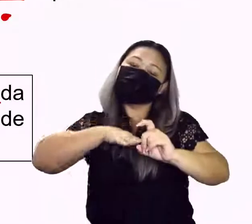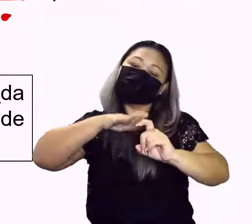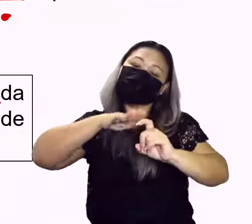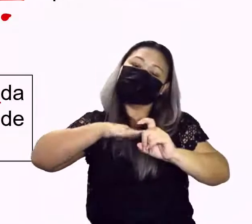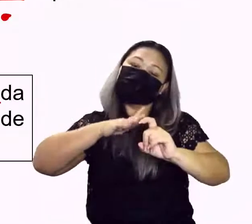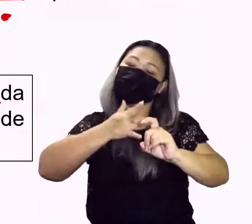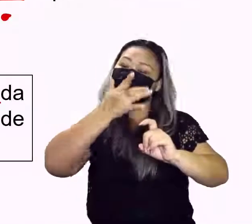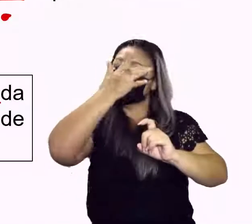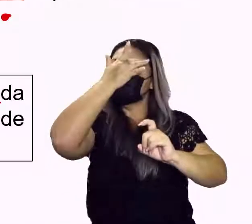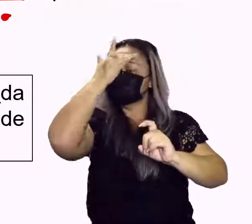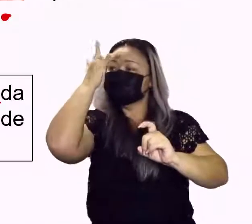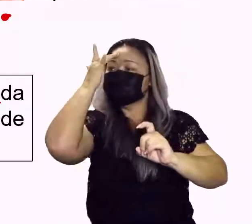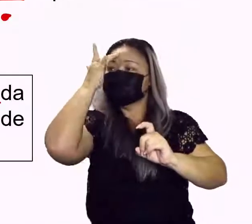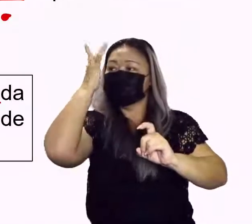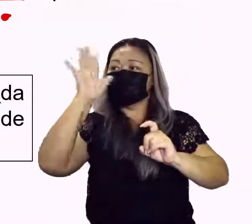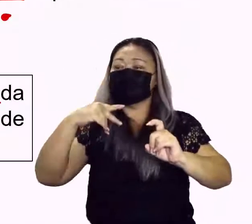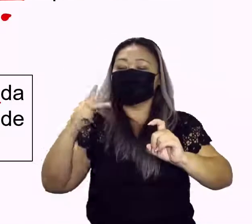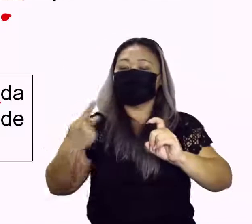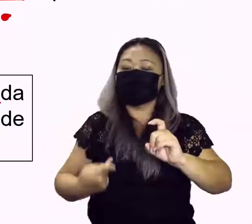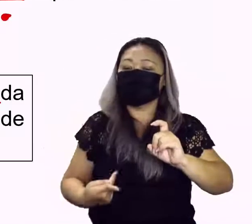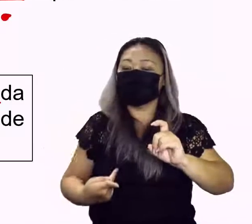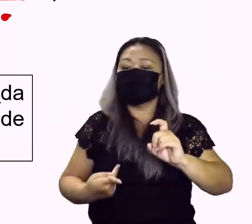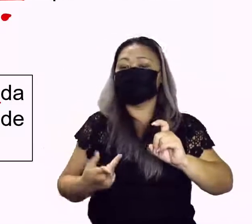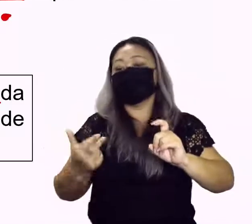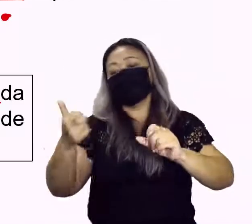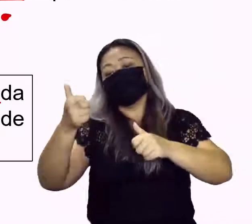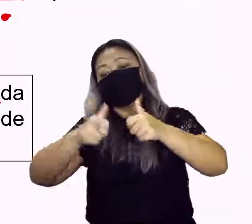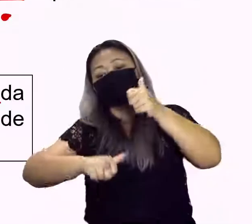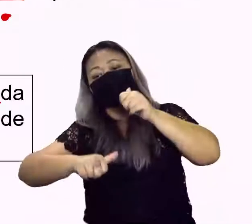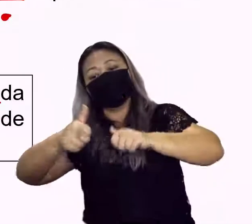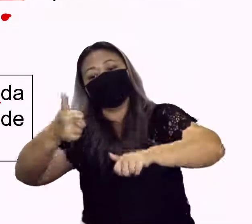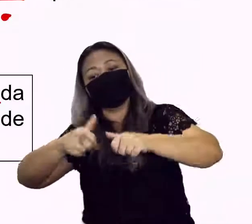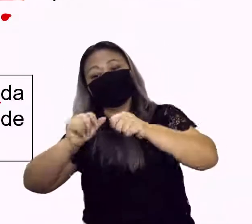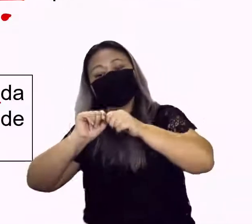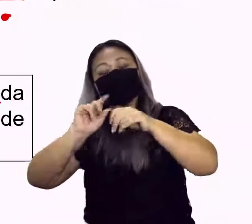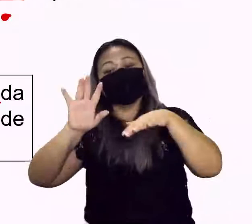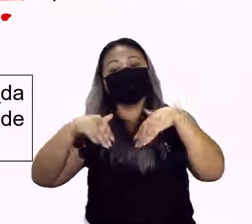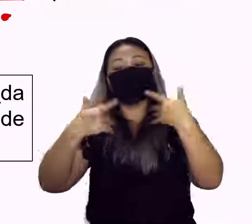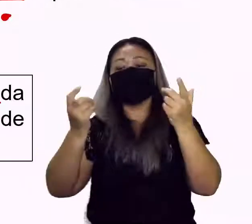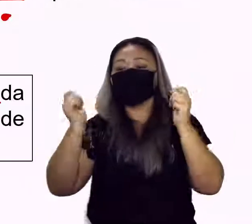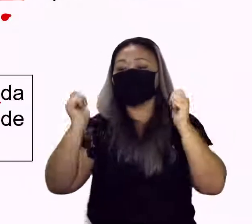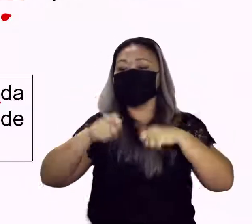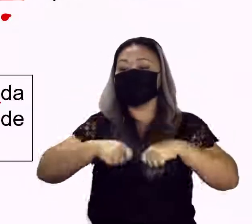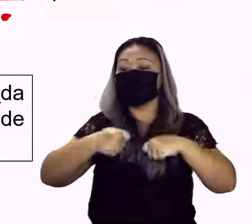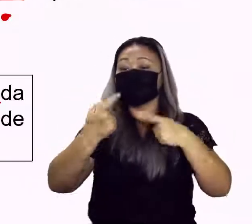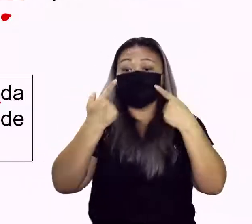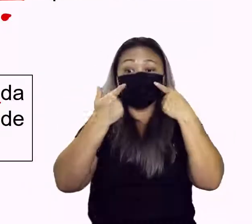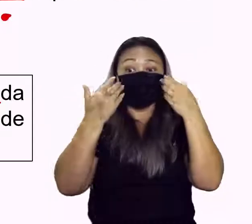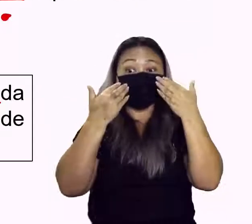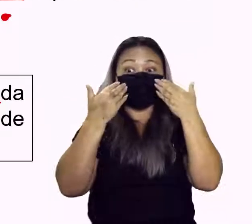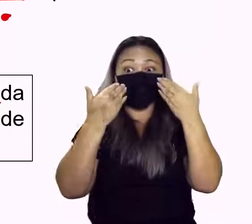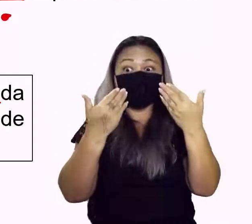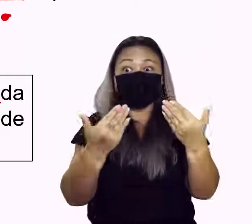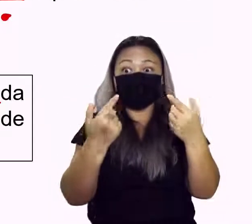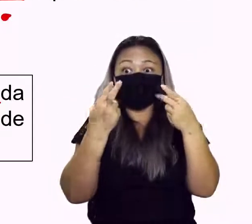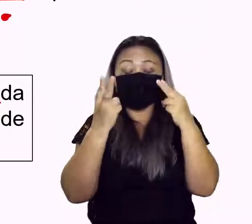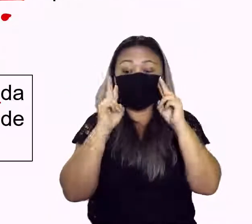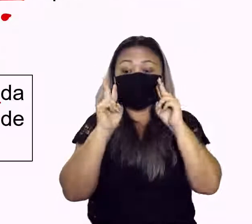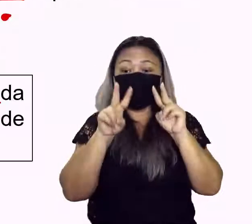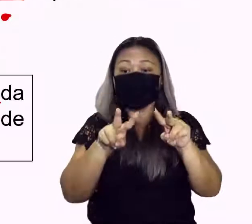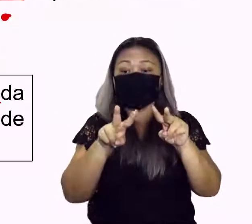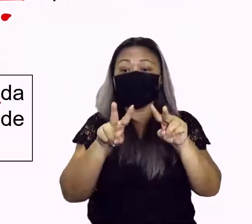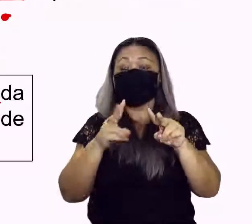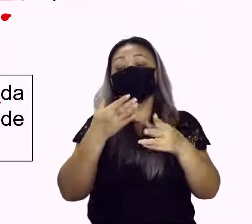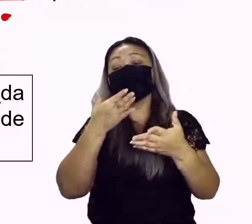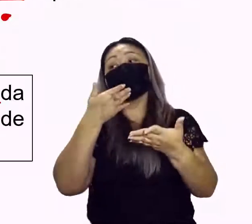A pessoa reflete, o humano, né? Ele analisa. Então, ele tem que ter capacidade de ver, tá?